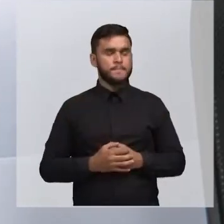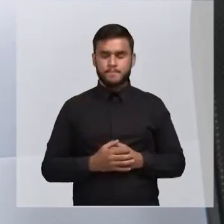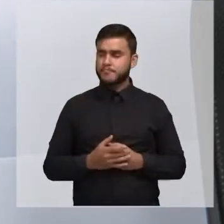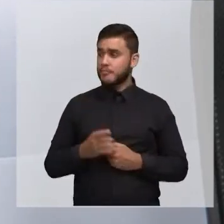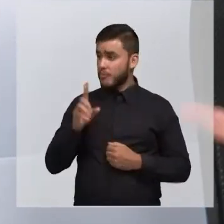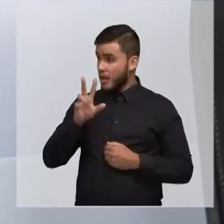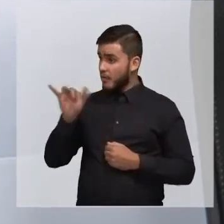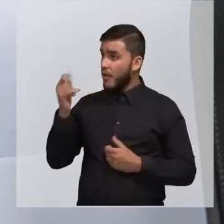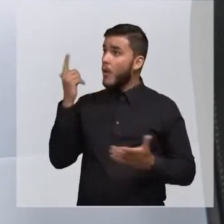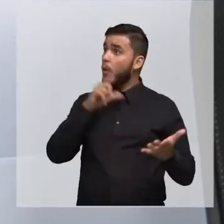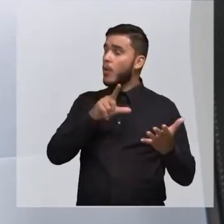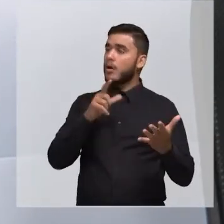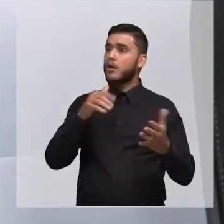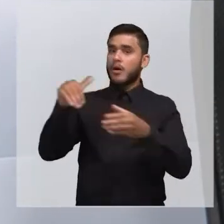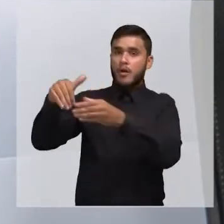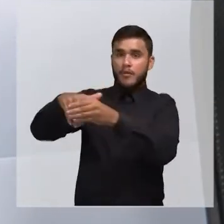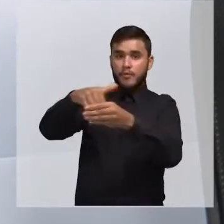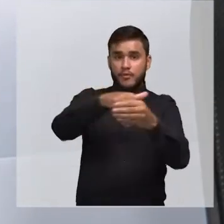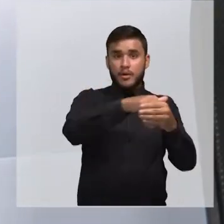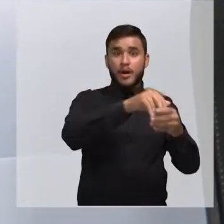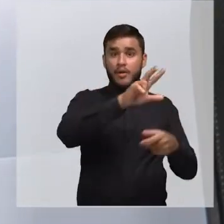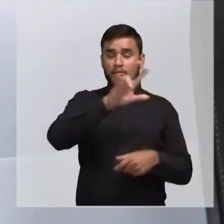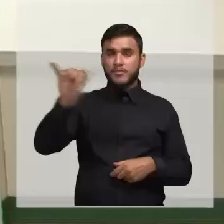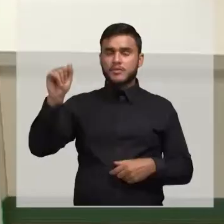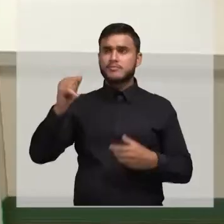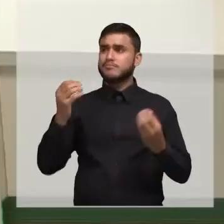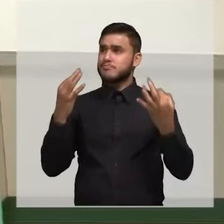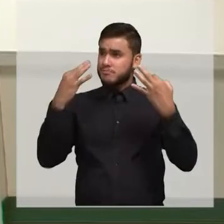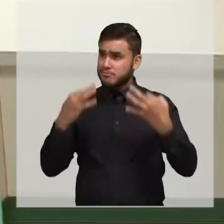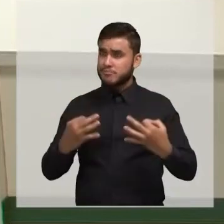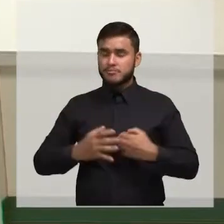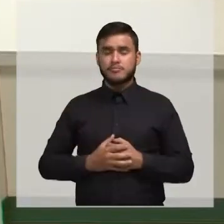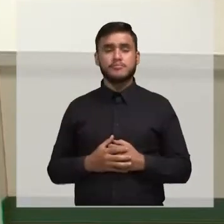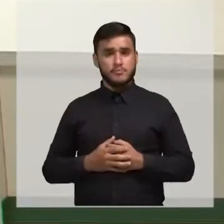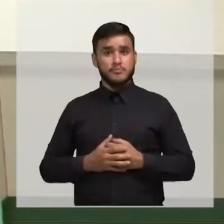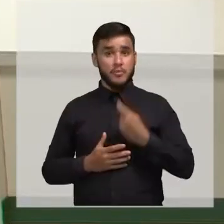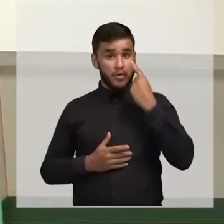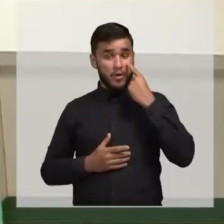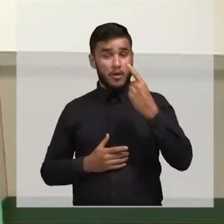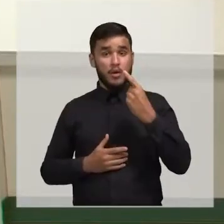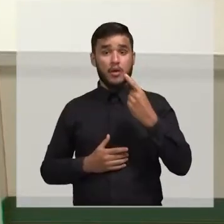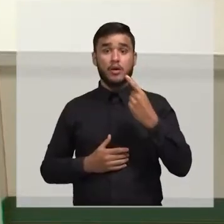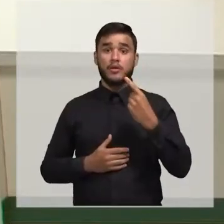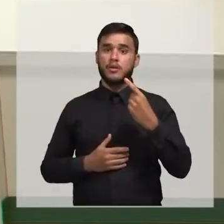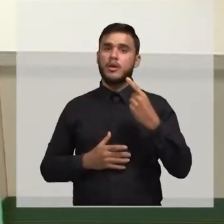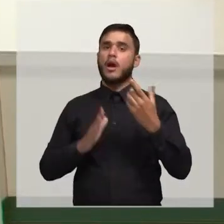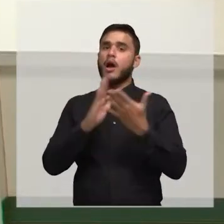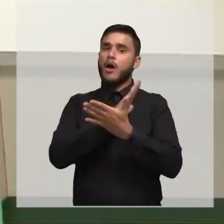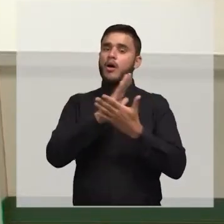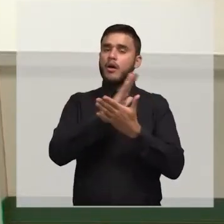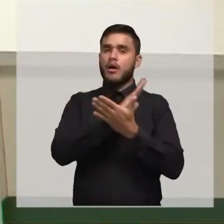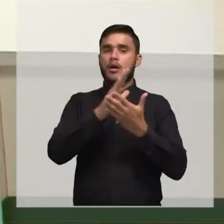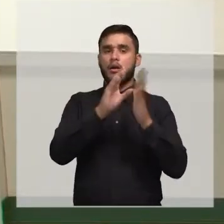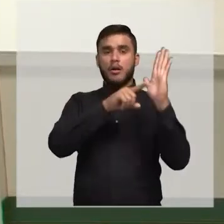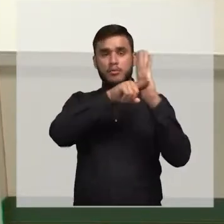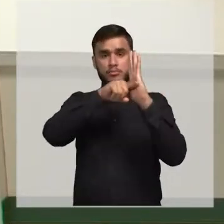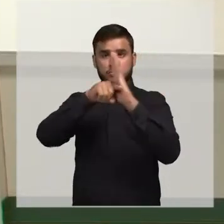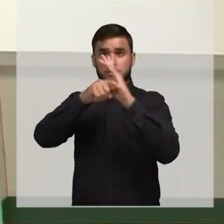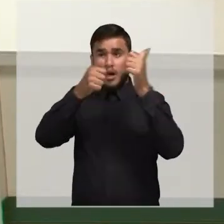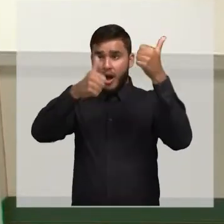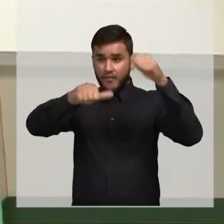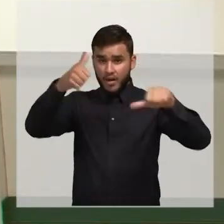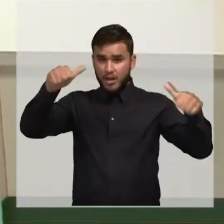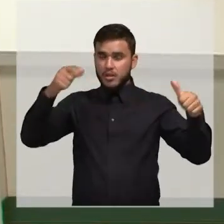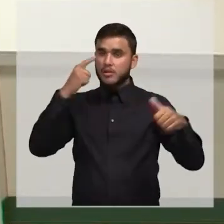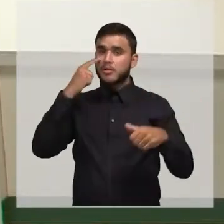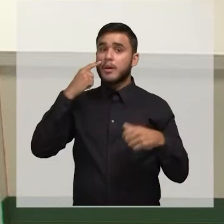Pois é. Isso, apesar dele ter um voto cristalizado. Essa avaliação, pois quem está fazendo a avaliação da campanha dele é errada. Sem dúvida. Não é errado. porque ele teria